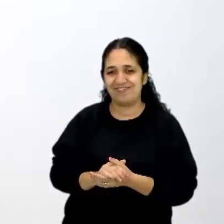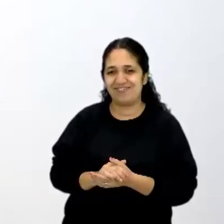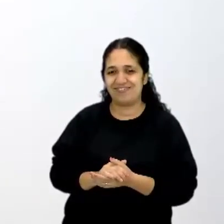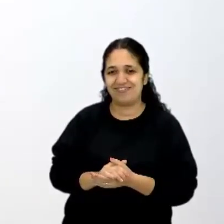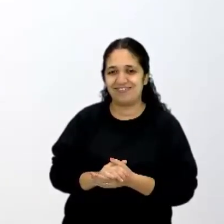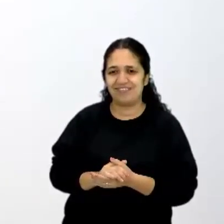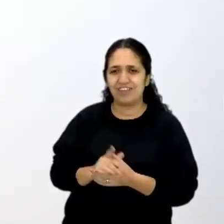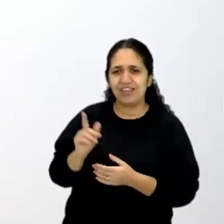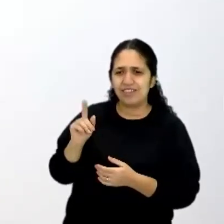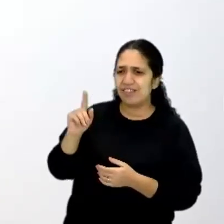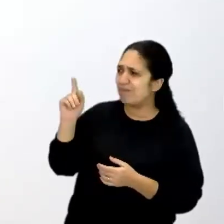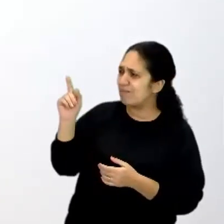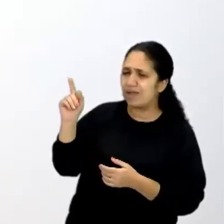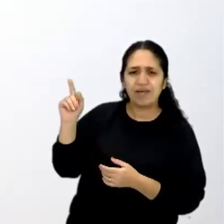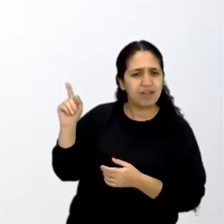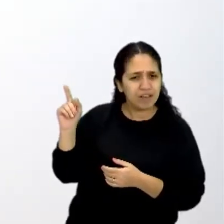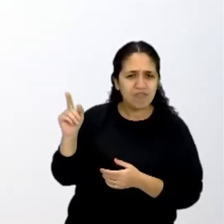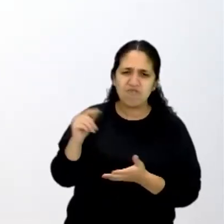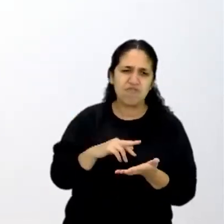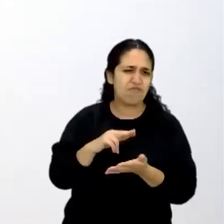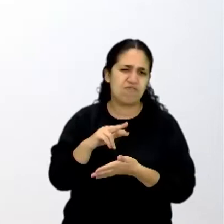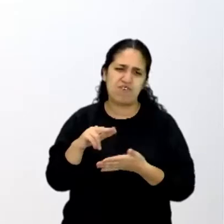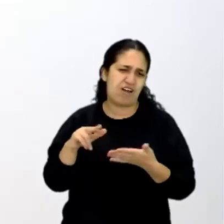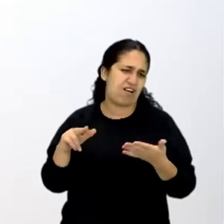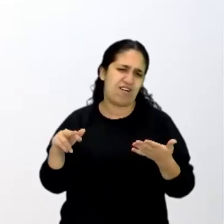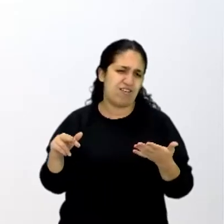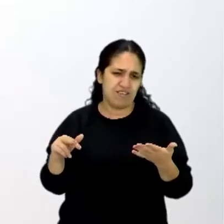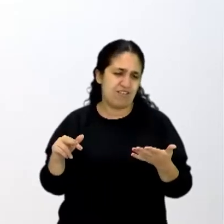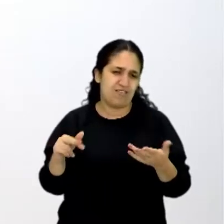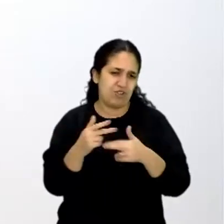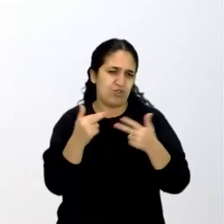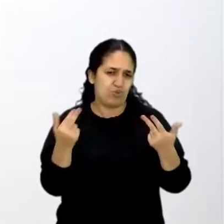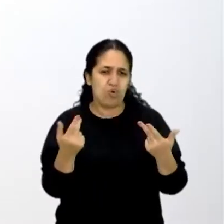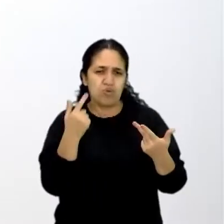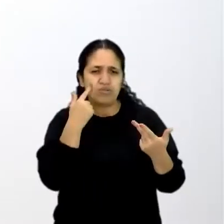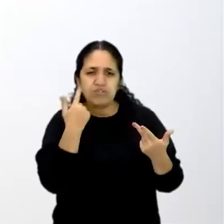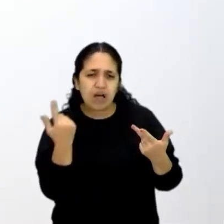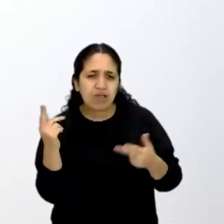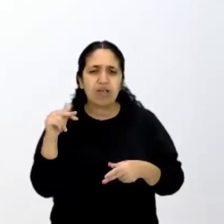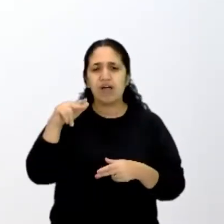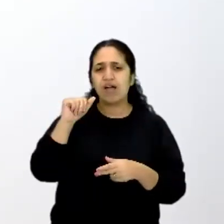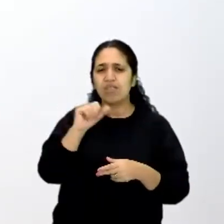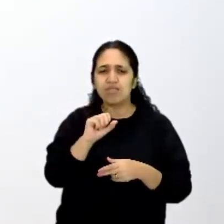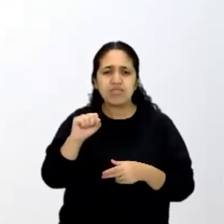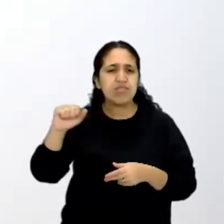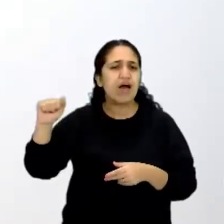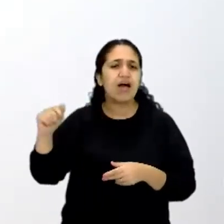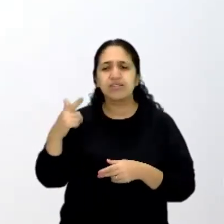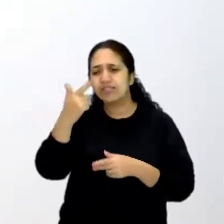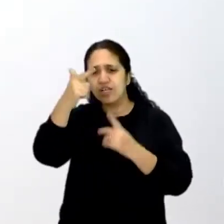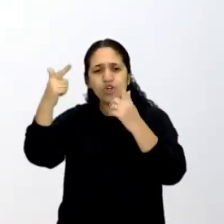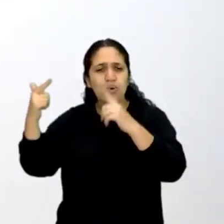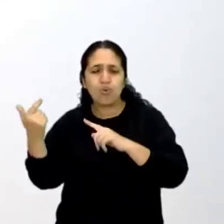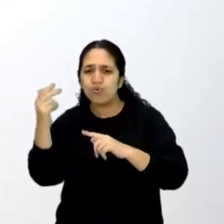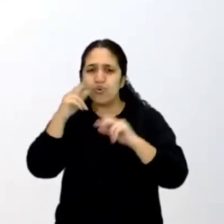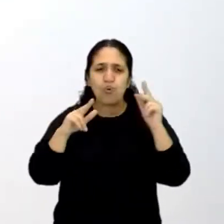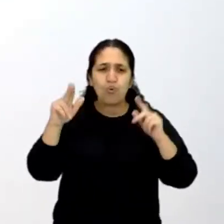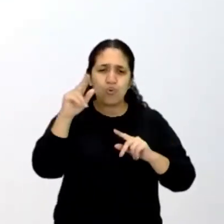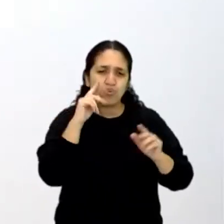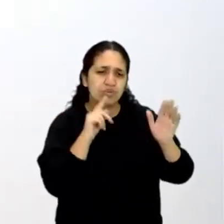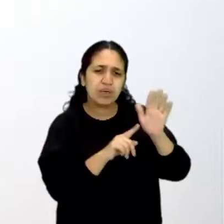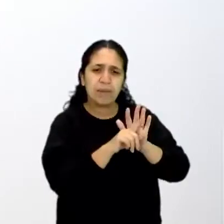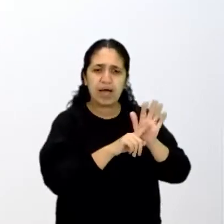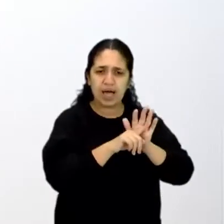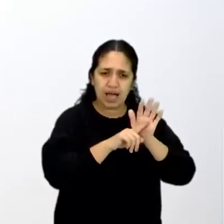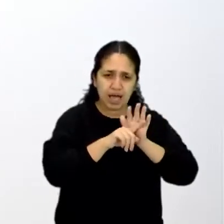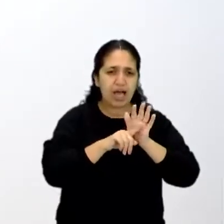Tem sonda também que eles falam. Enfim, todos lá os aparelhos que a NASA e outras instituições utilizam aí para a pesquisa,